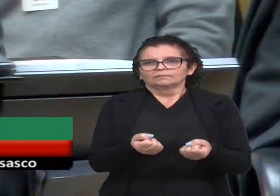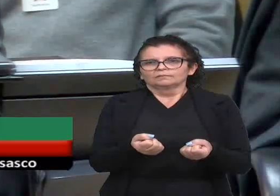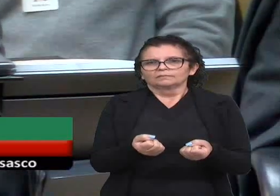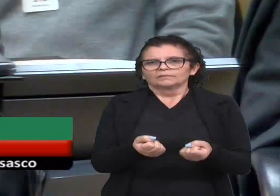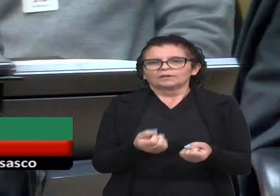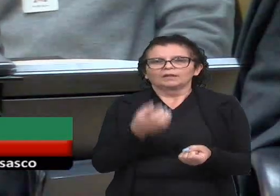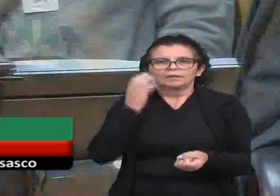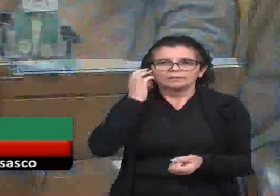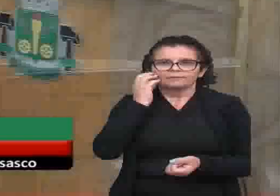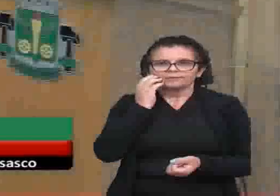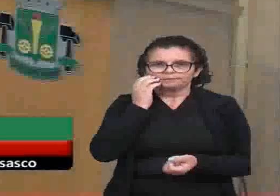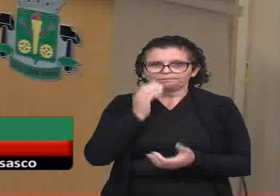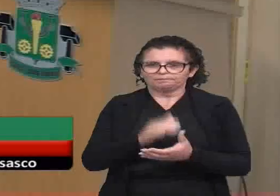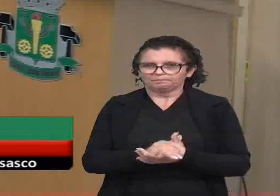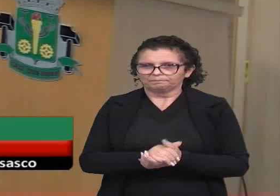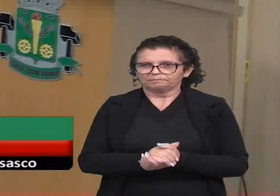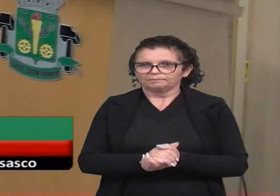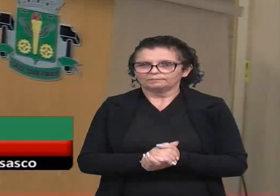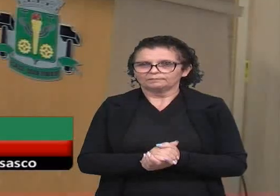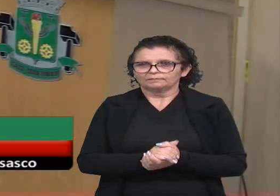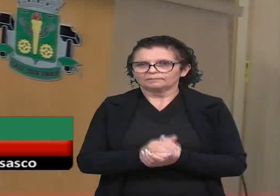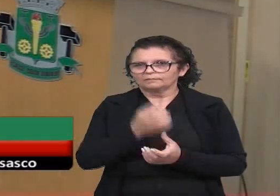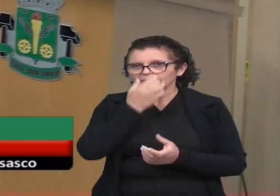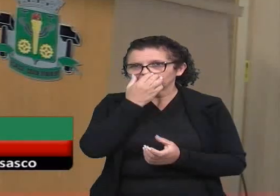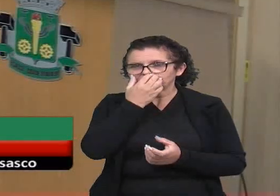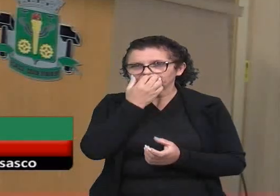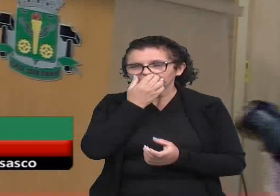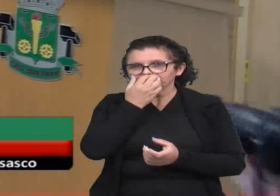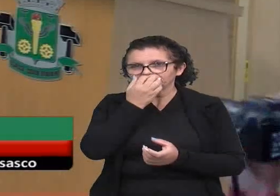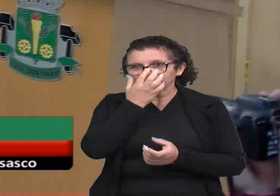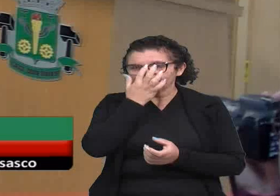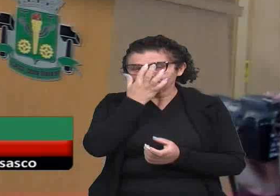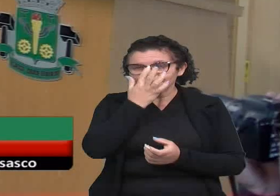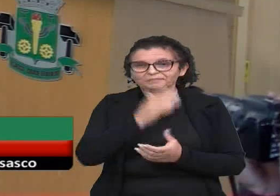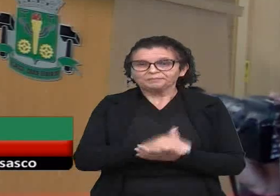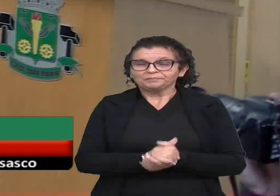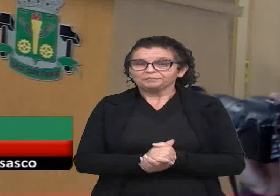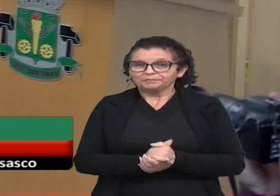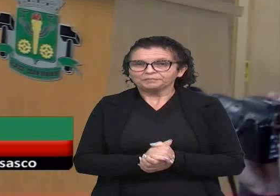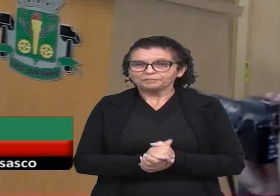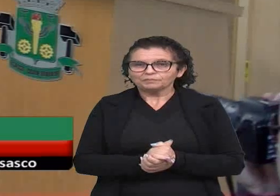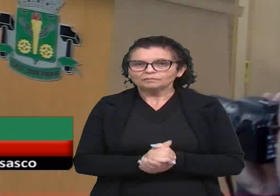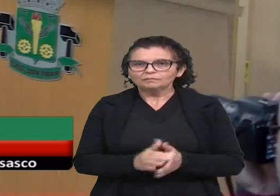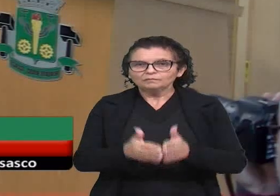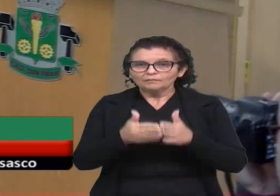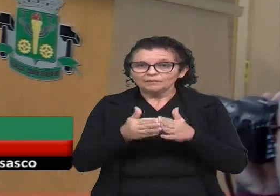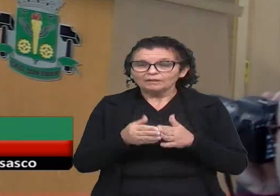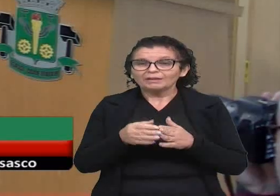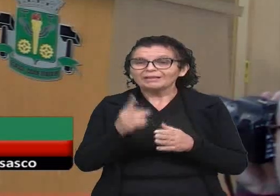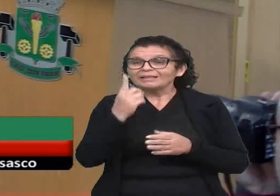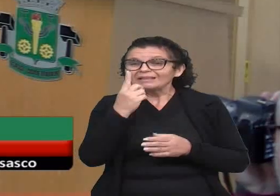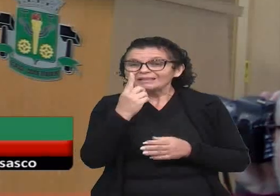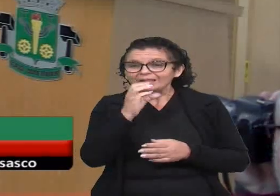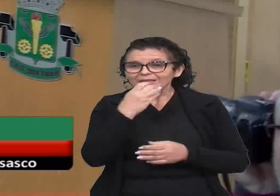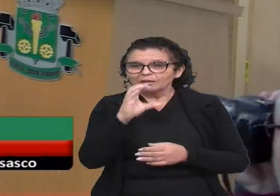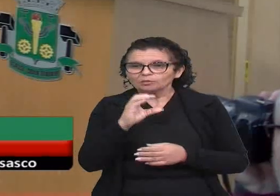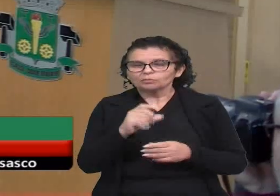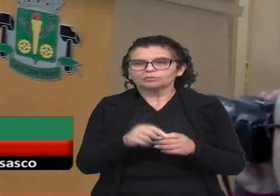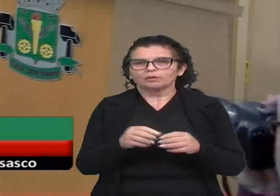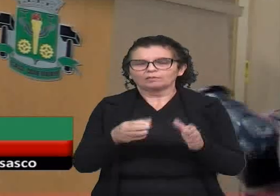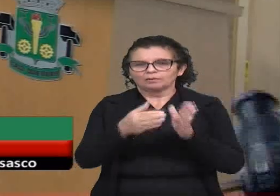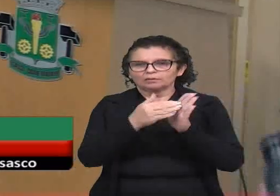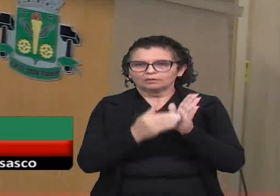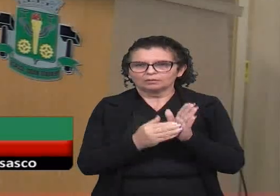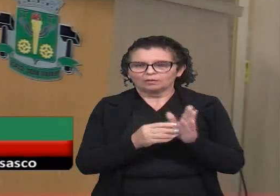Emerson, me ajuda. Então vamos ordem, ser bem presidente. Breve, que tem uma plateia ali, tem várias pessoas que precisam trabalhar. 10 segundos para concluir. Questão de ordem, porque